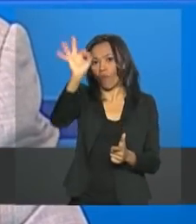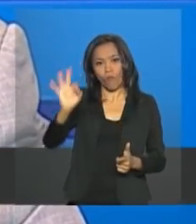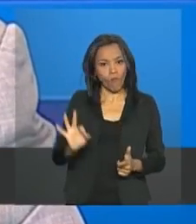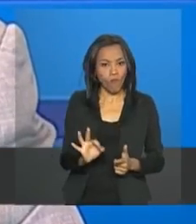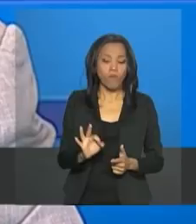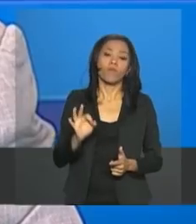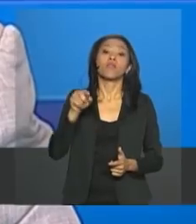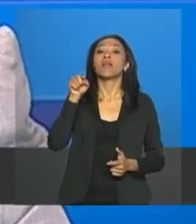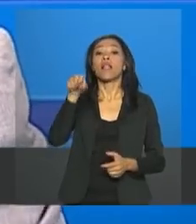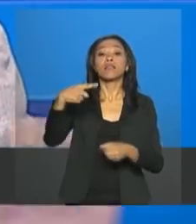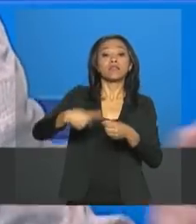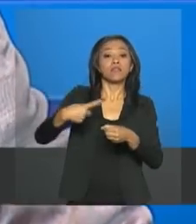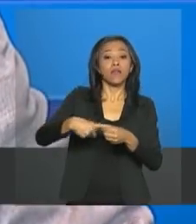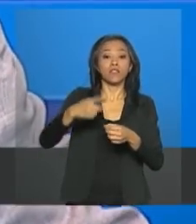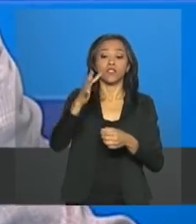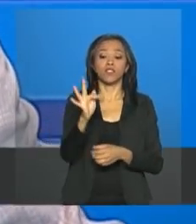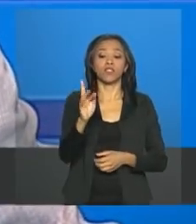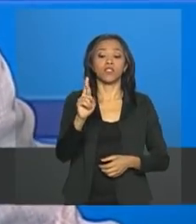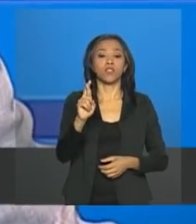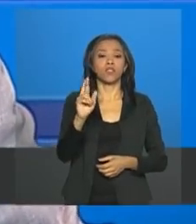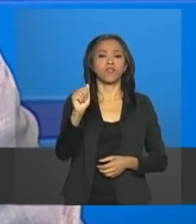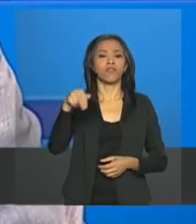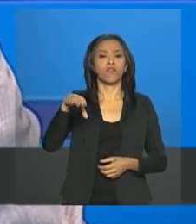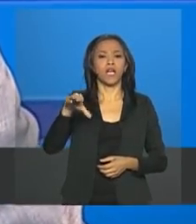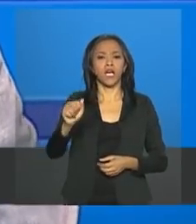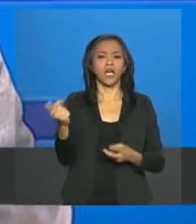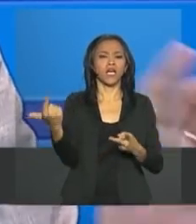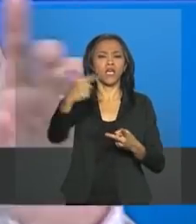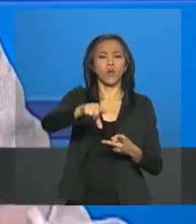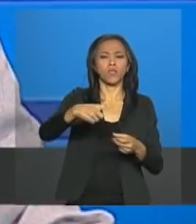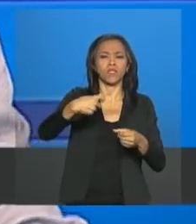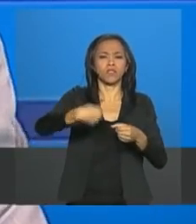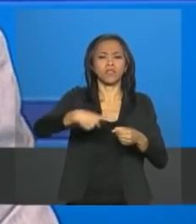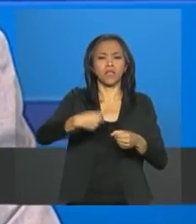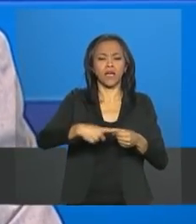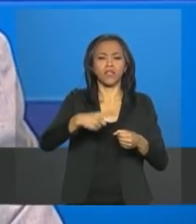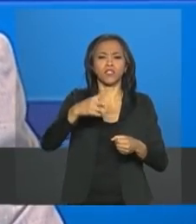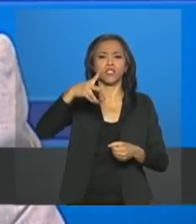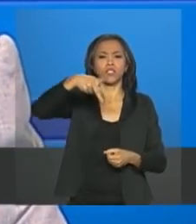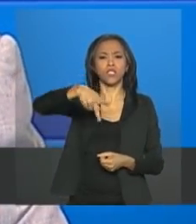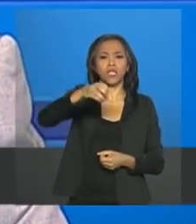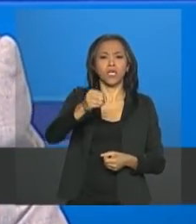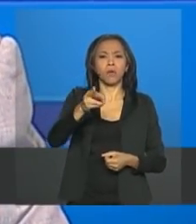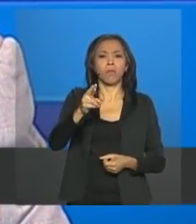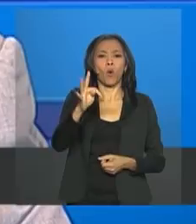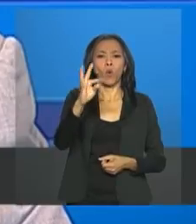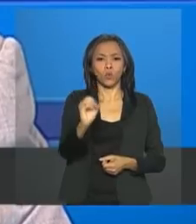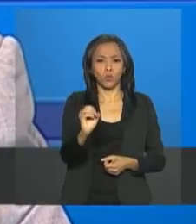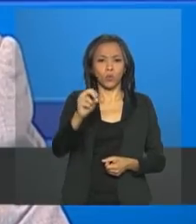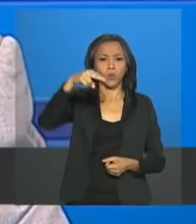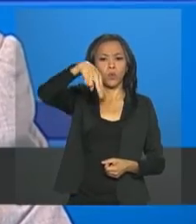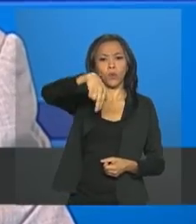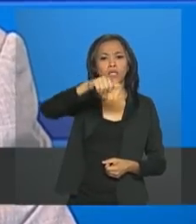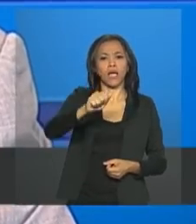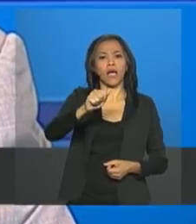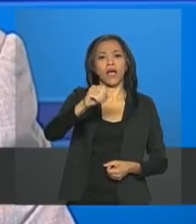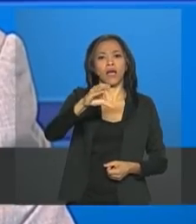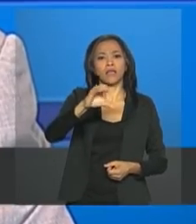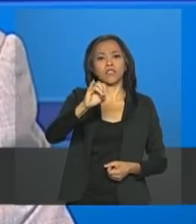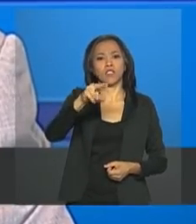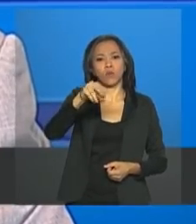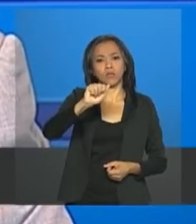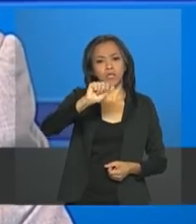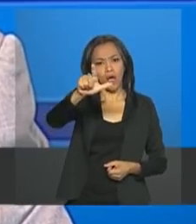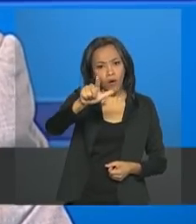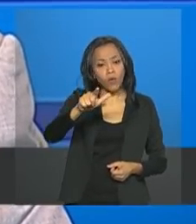ea cidade de games porto cortou nacional regional ou nacional e tocantins elas